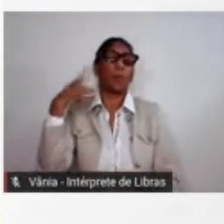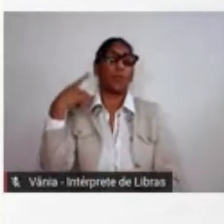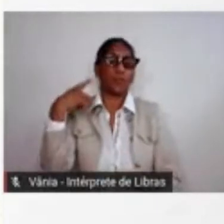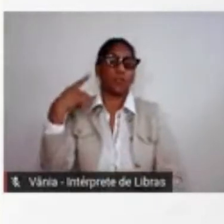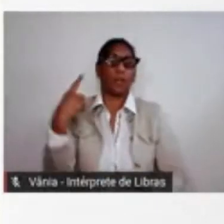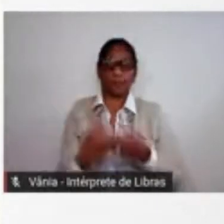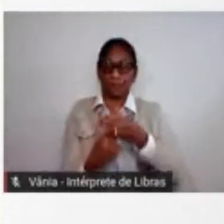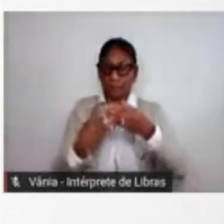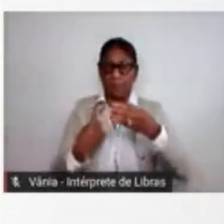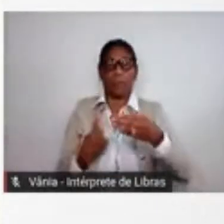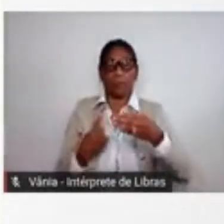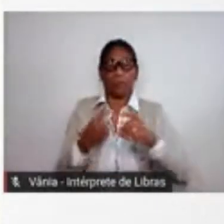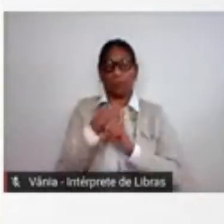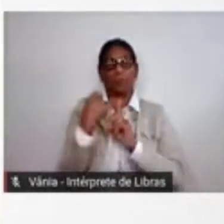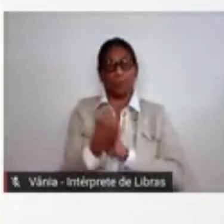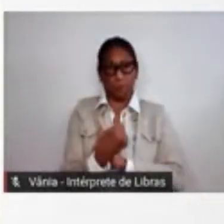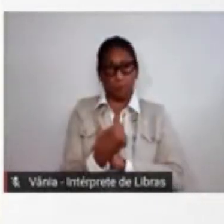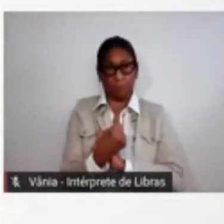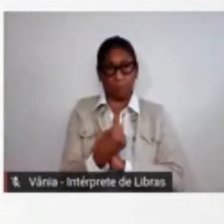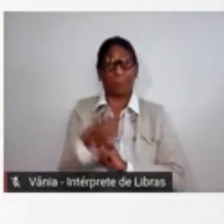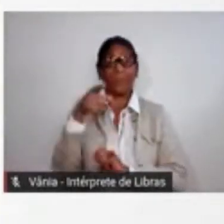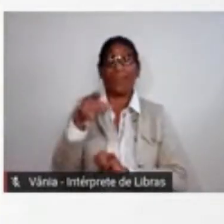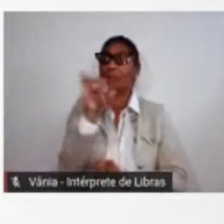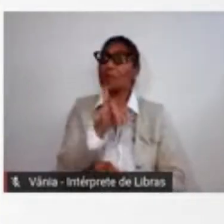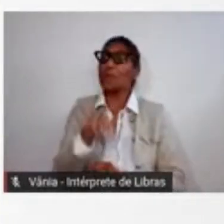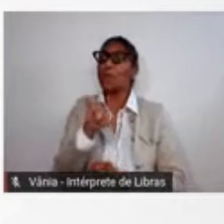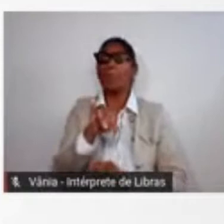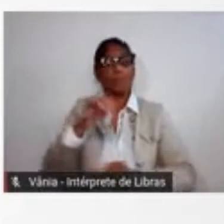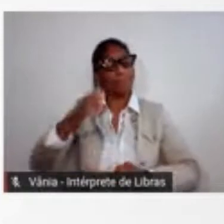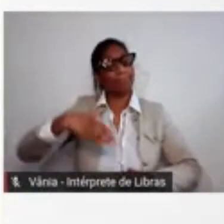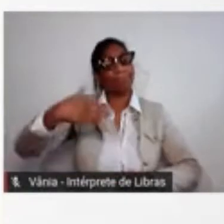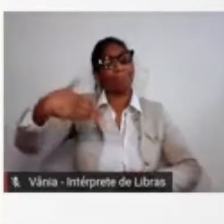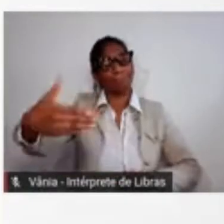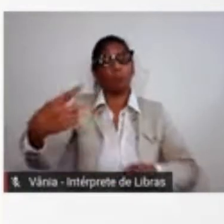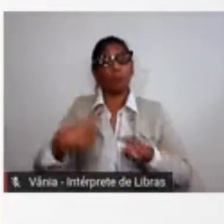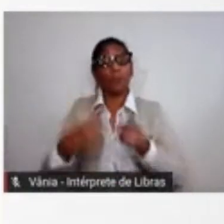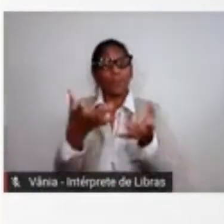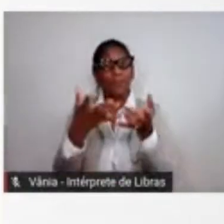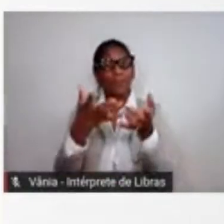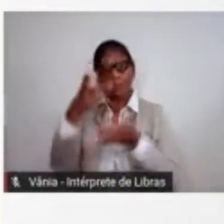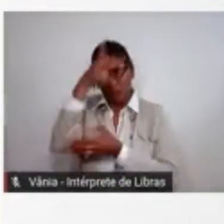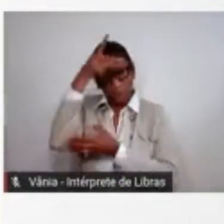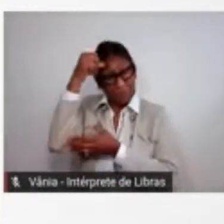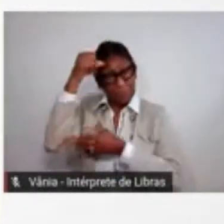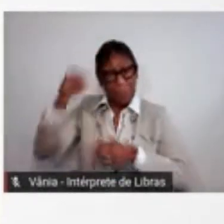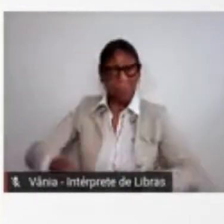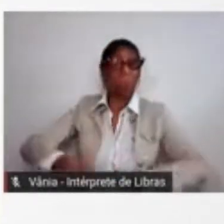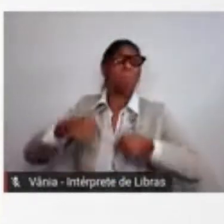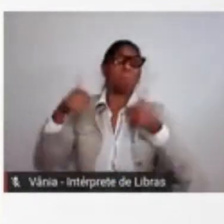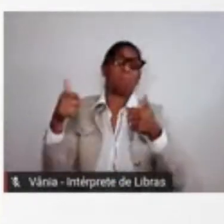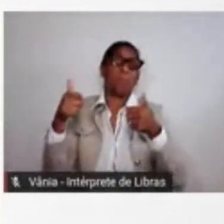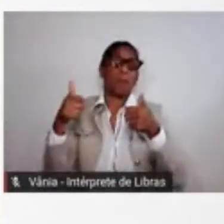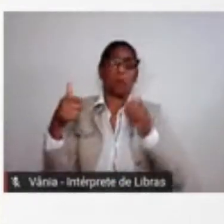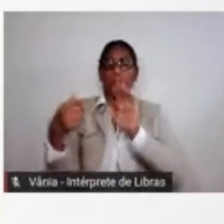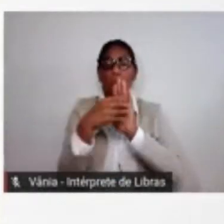distanciamento social. Este é um passo que nós estamos dando para que a gente possa ter, junto dos municípios, a melhor adesão ao modelo